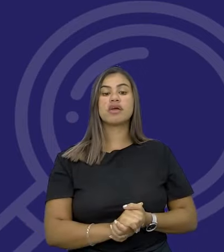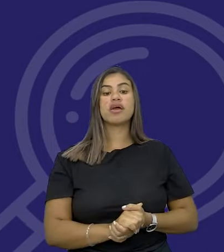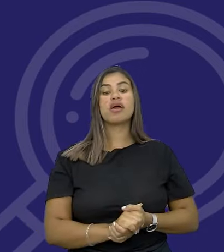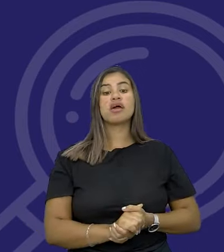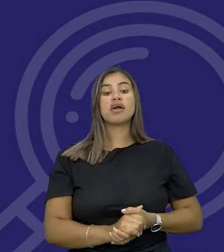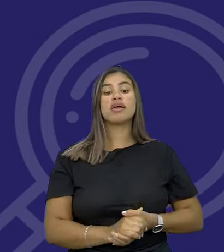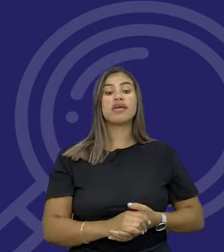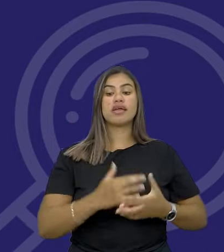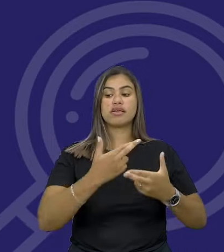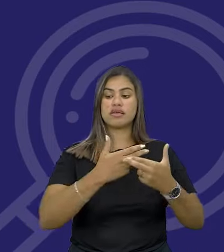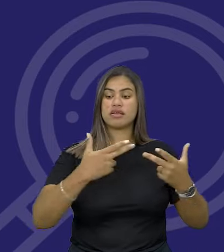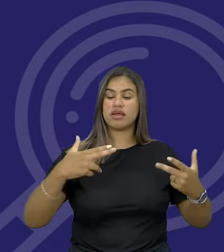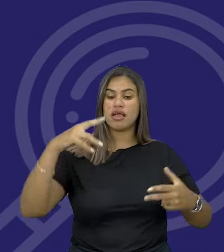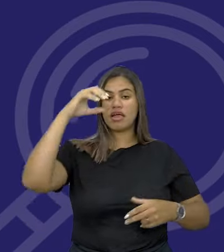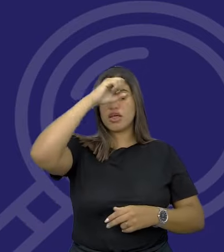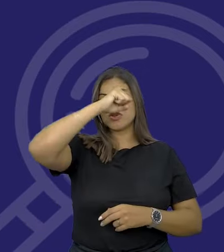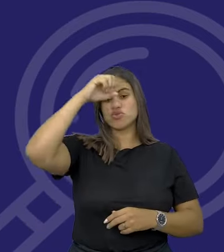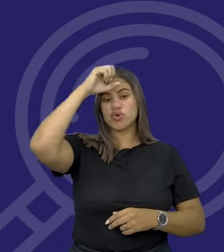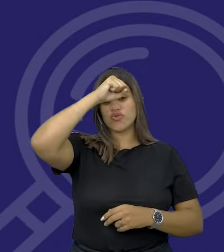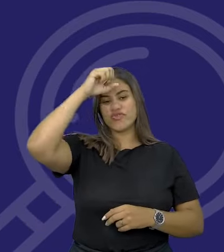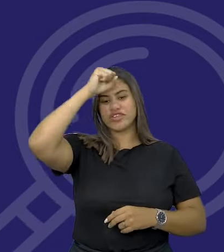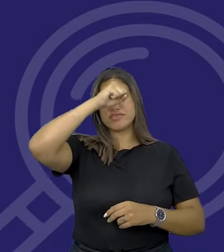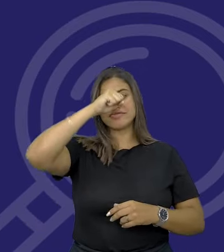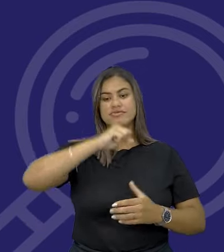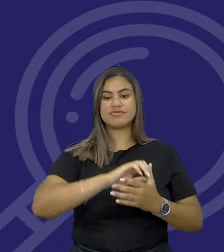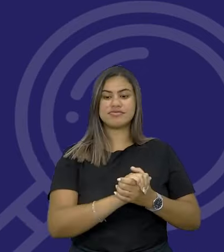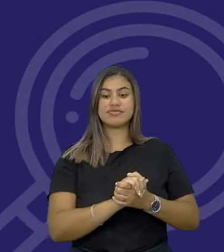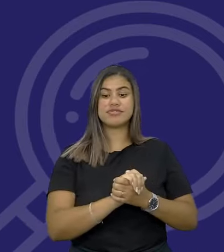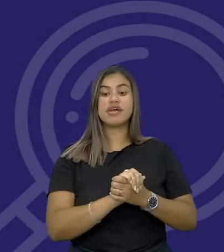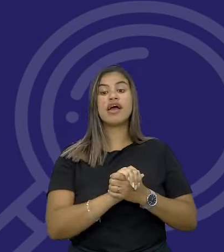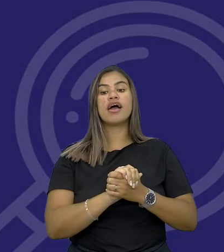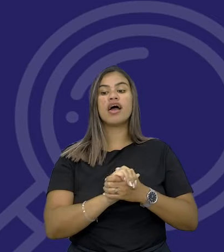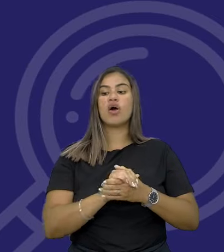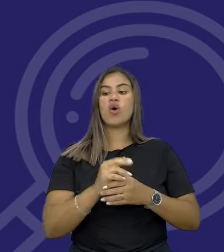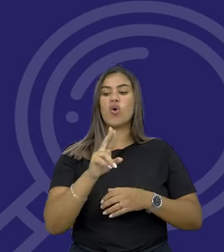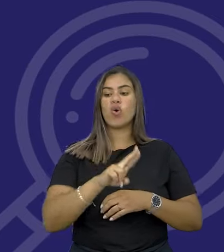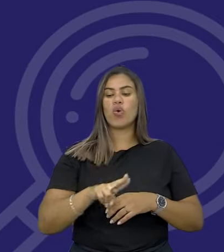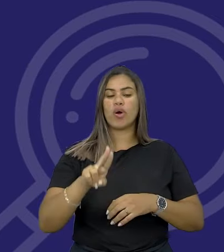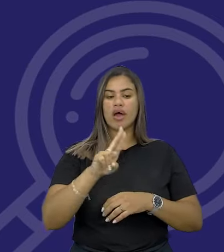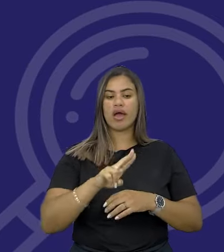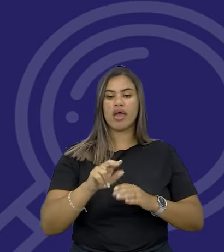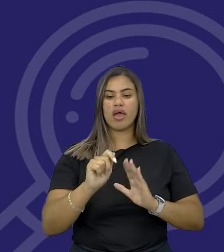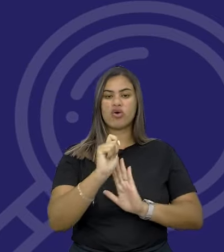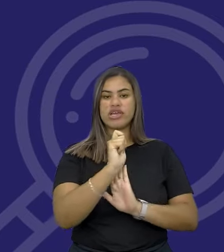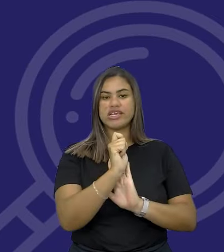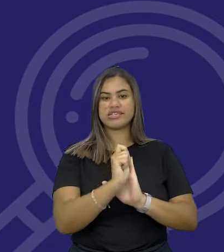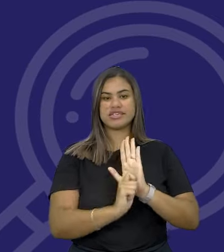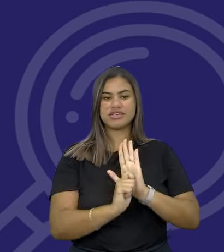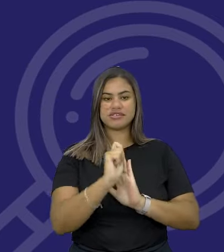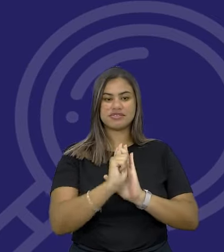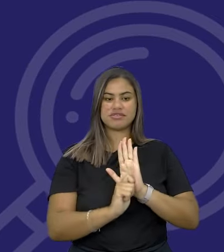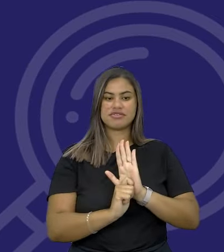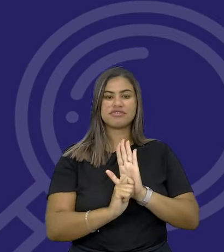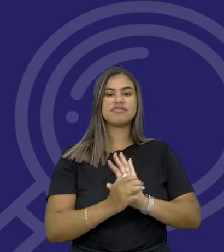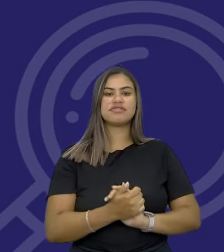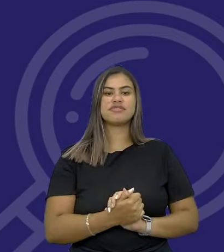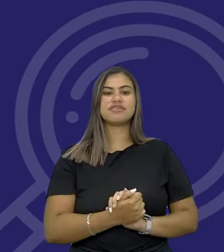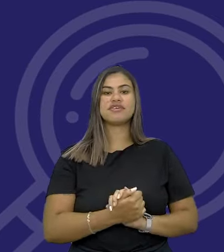desses conhecimentos em problemas similares. Nesse caso, evidencia a importância dos conceitos de